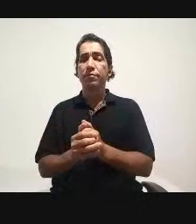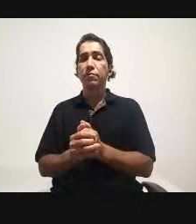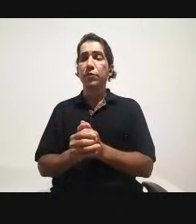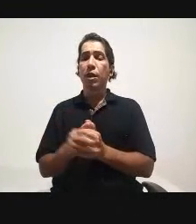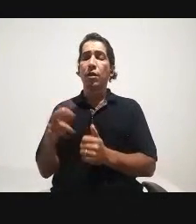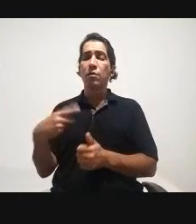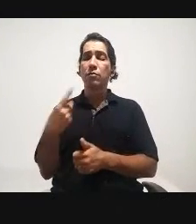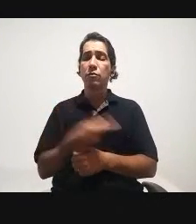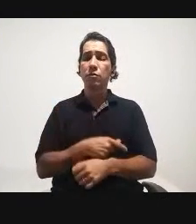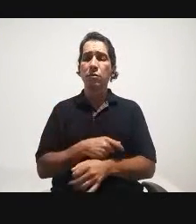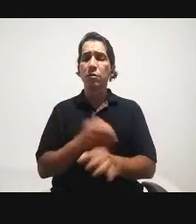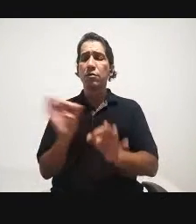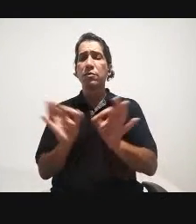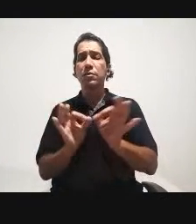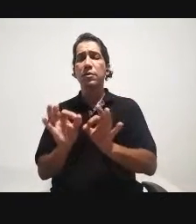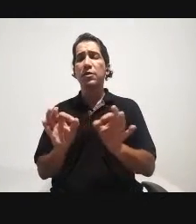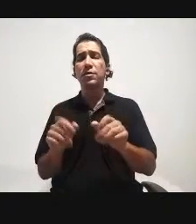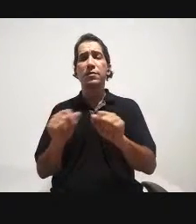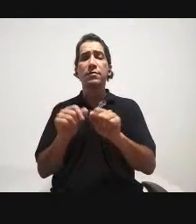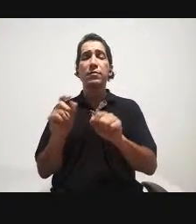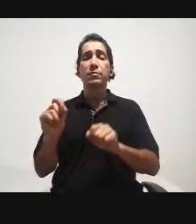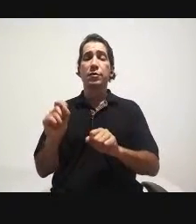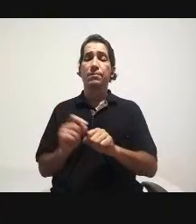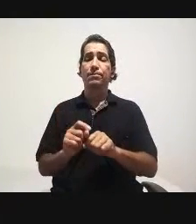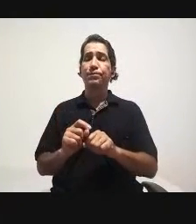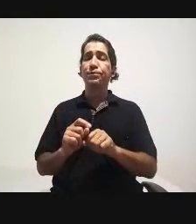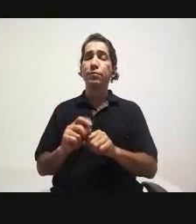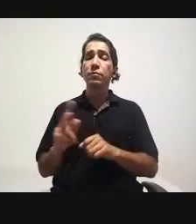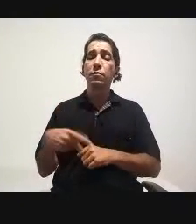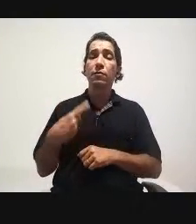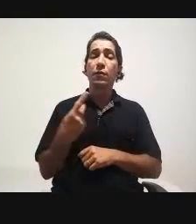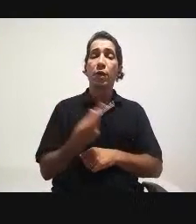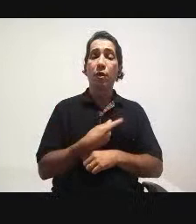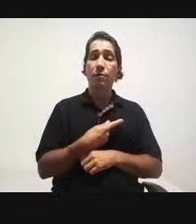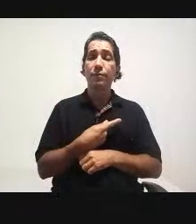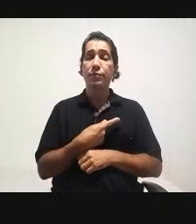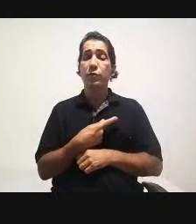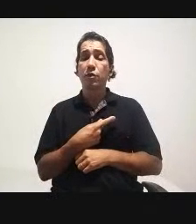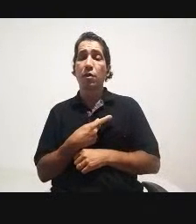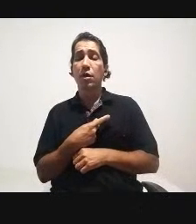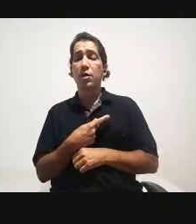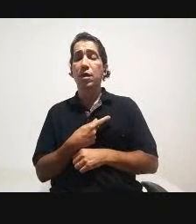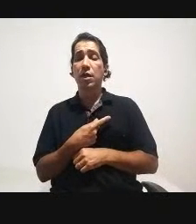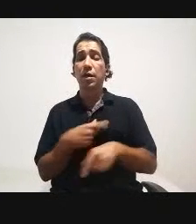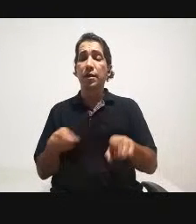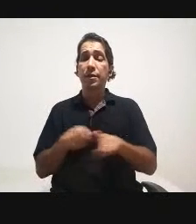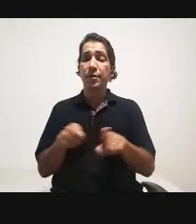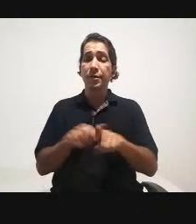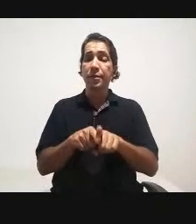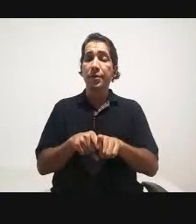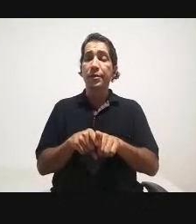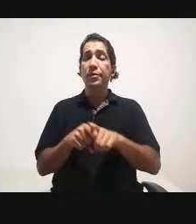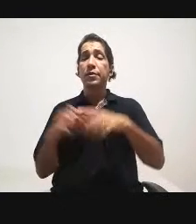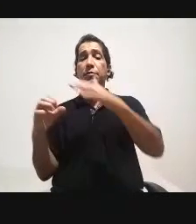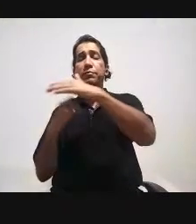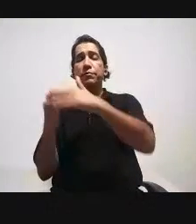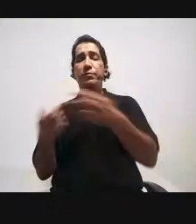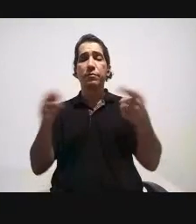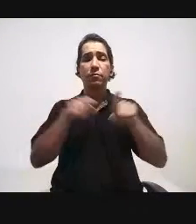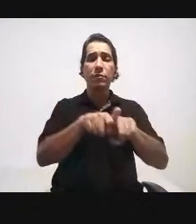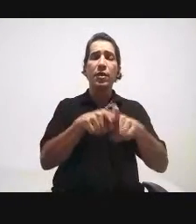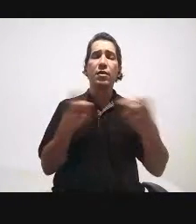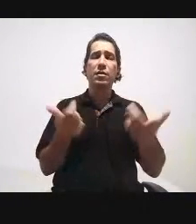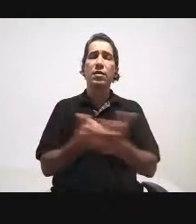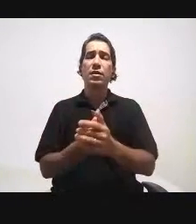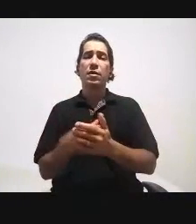desenvolvemos, então, em conjunto com o nosso parceiro, né, desenvolvemos todo um sistema de automação,